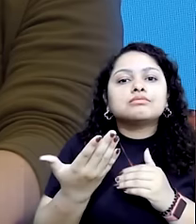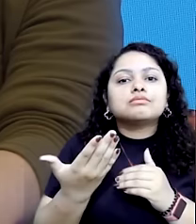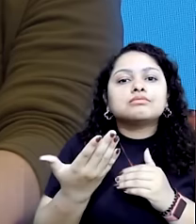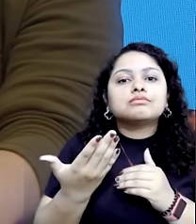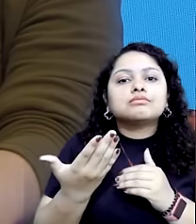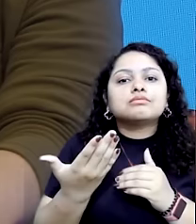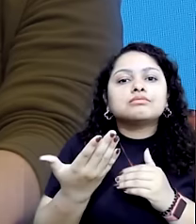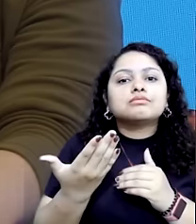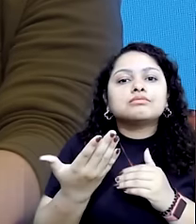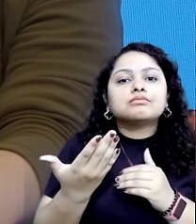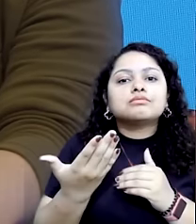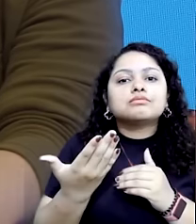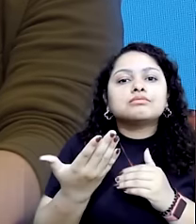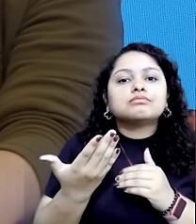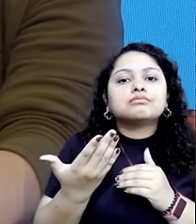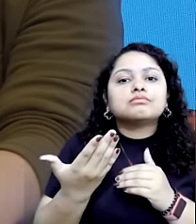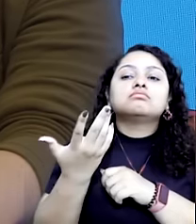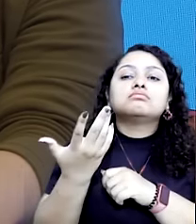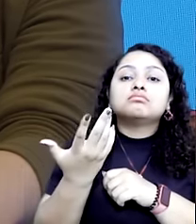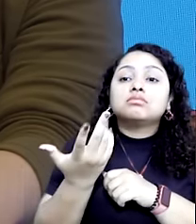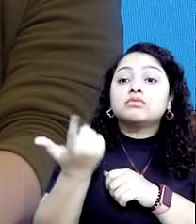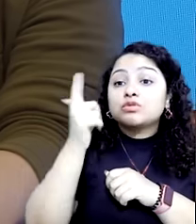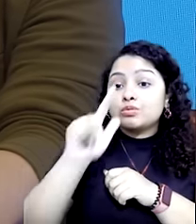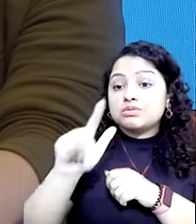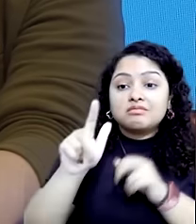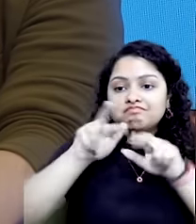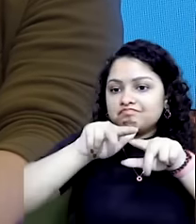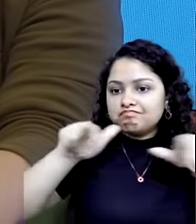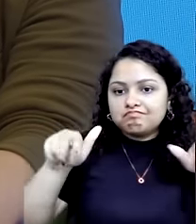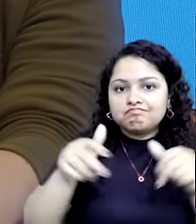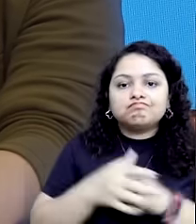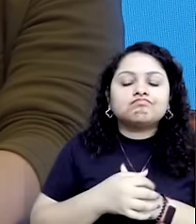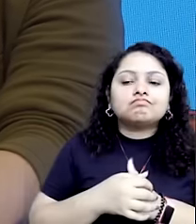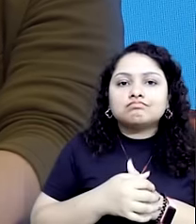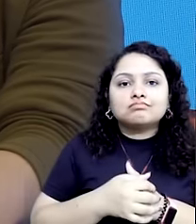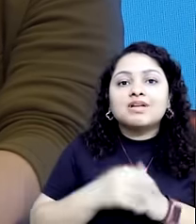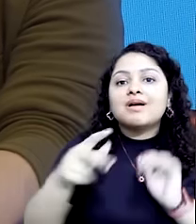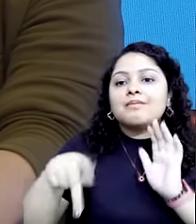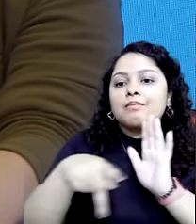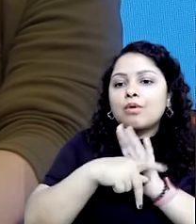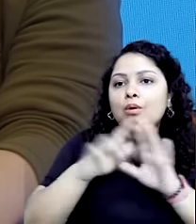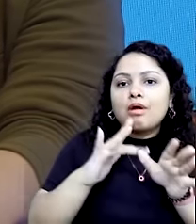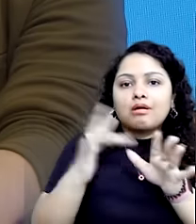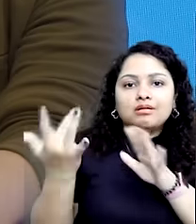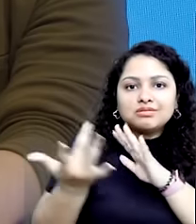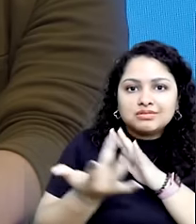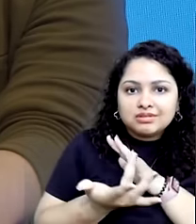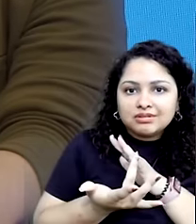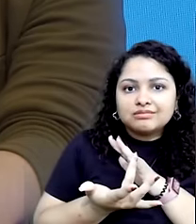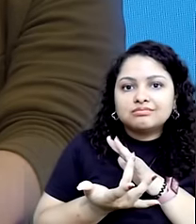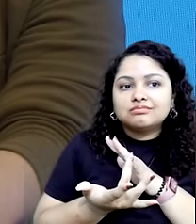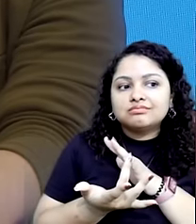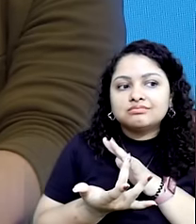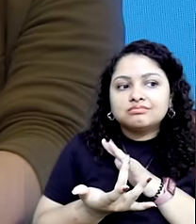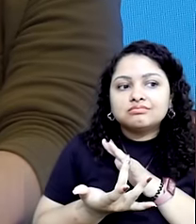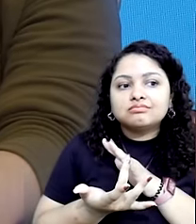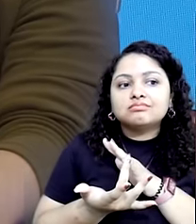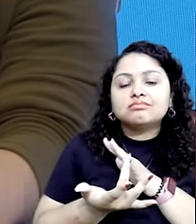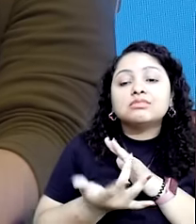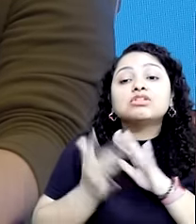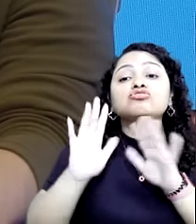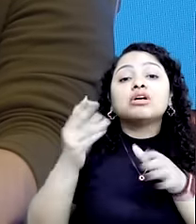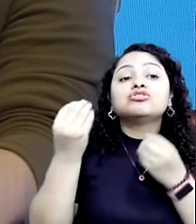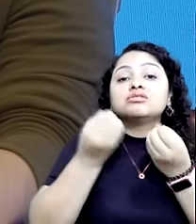consegue gravar só um pedaço depois gravar outro pedaço também então tipo assim gente é o a própria rede social já te dá as